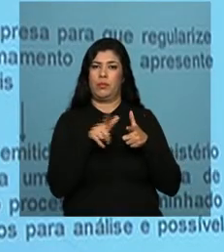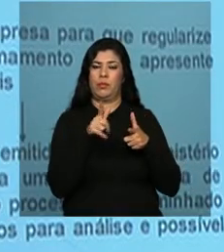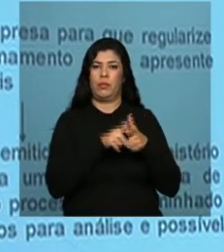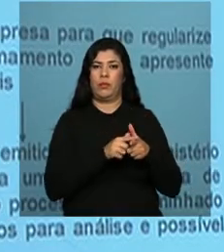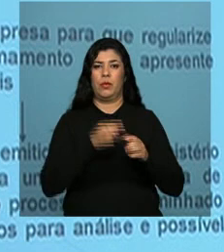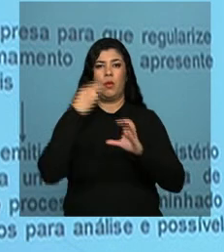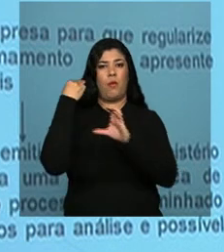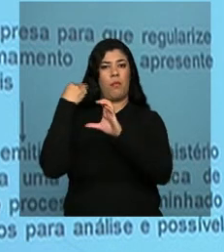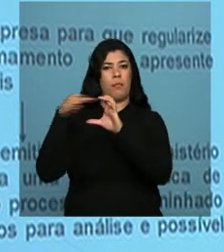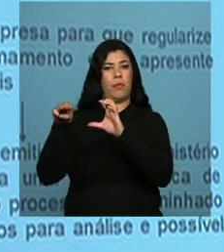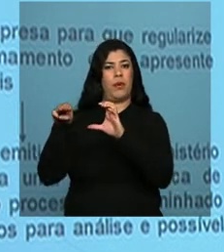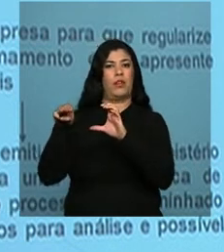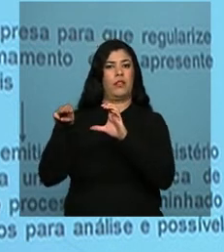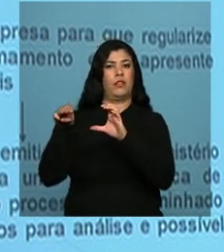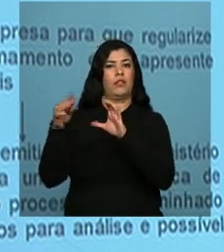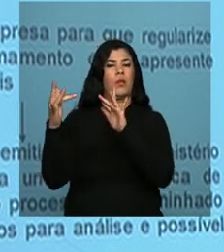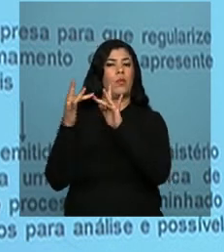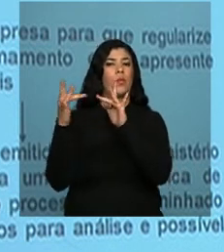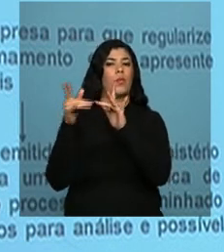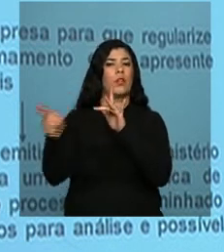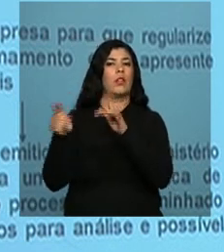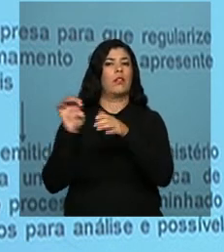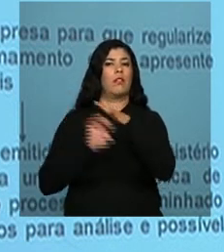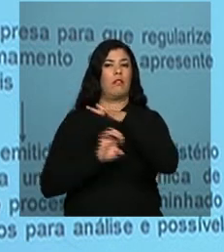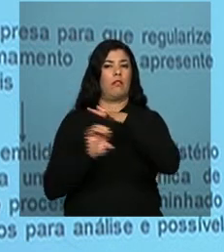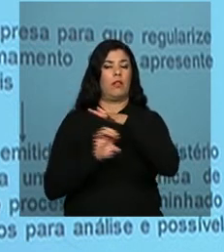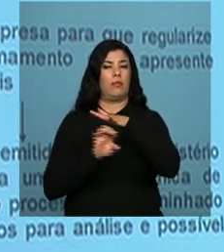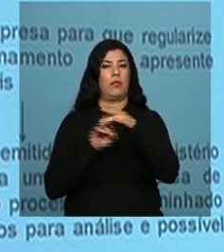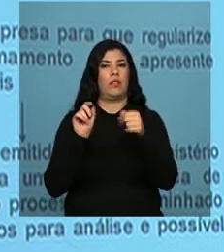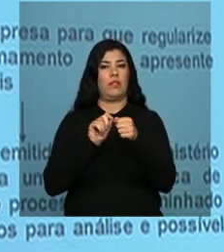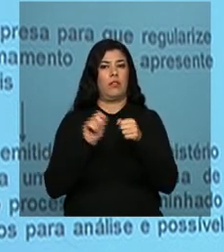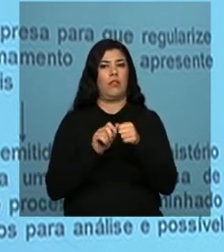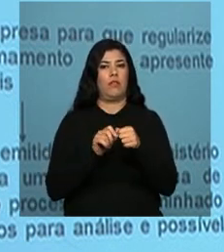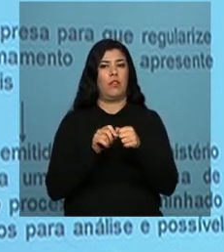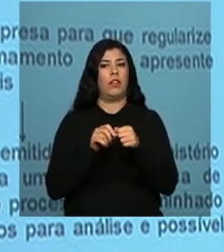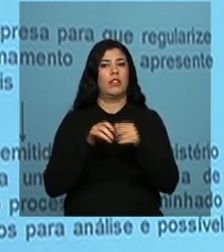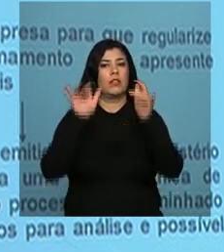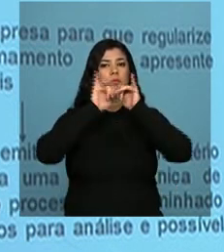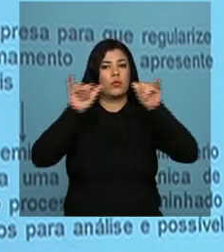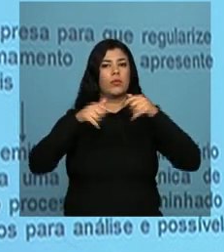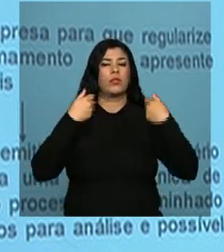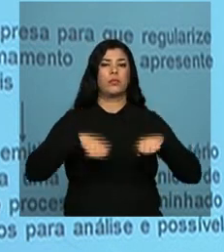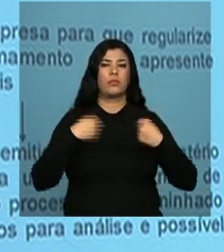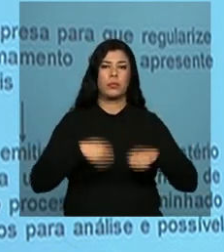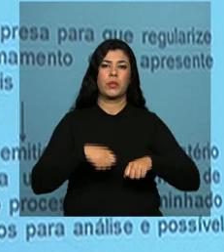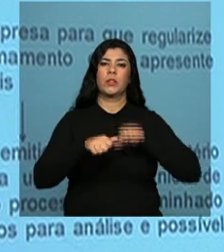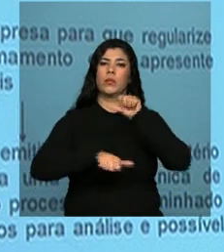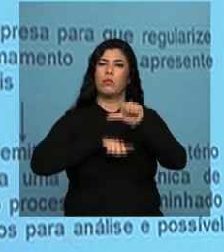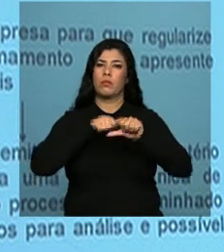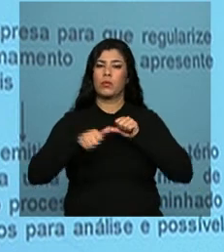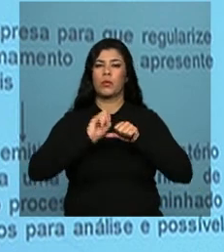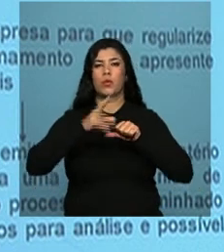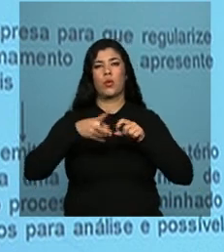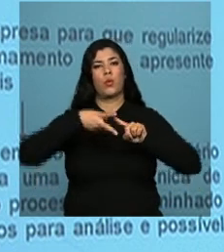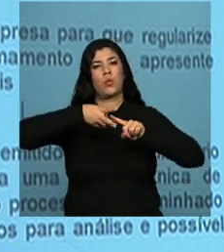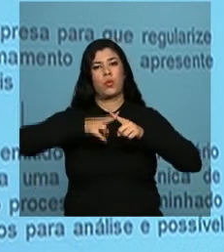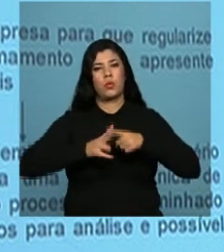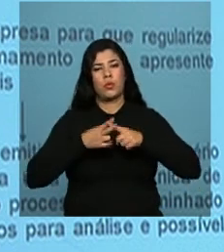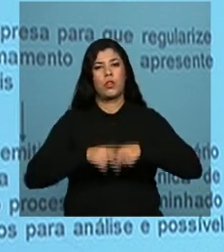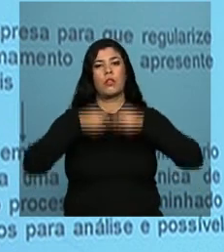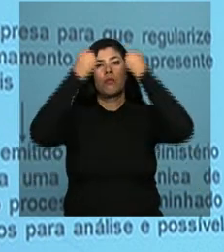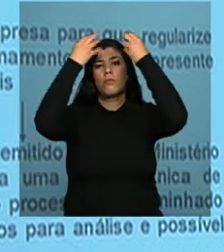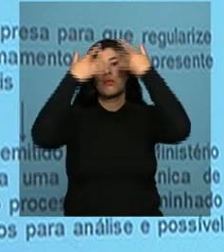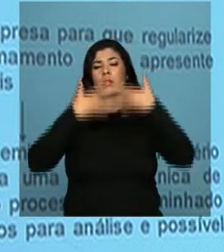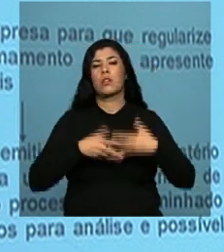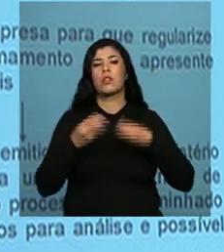empresa em que a empresa que protocolizou ali o igual a necessidade de complementar ou de